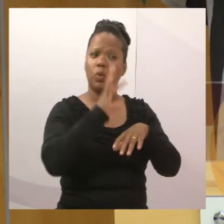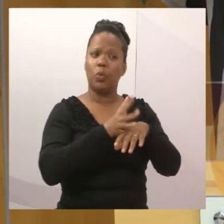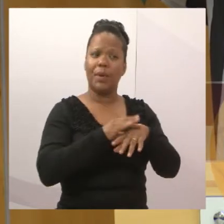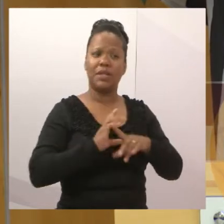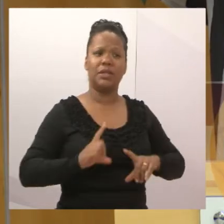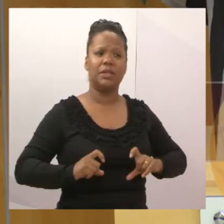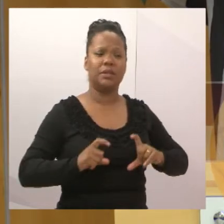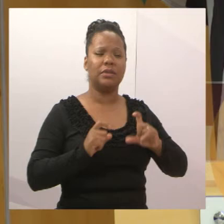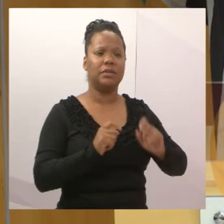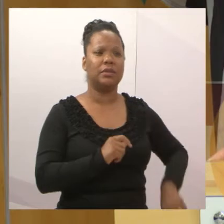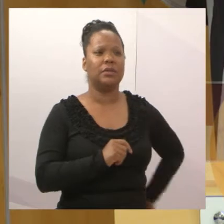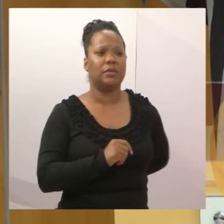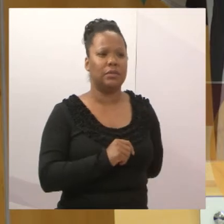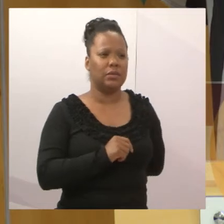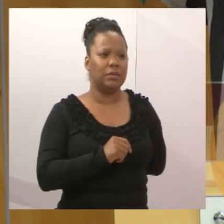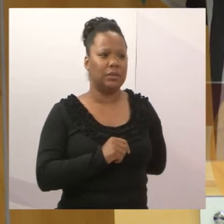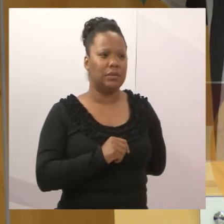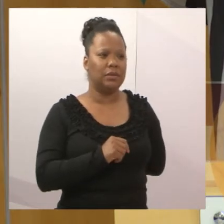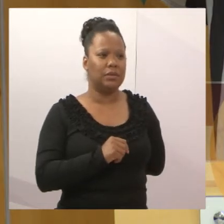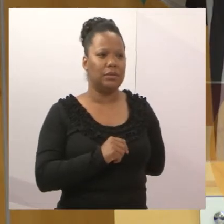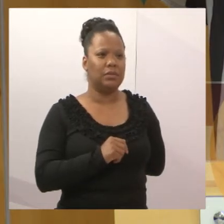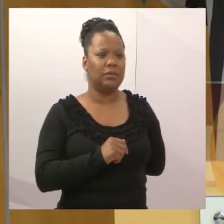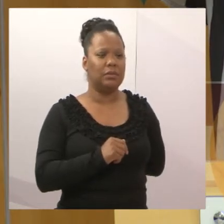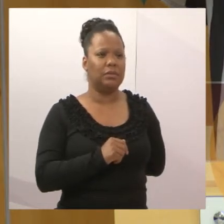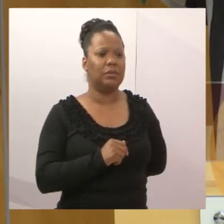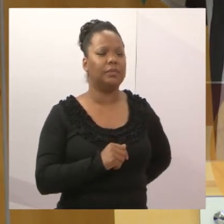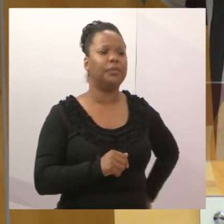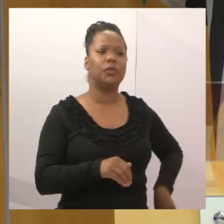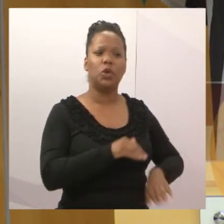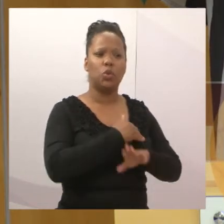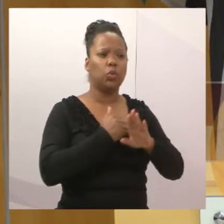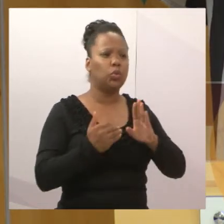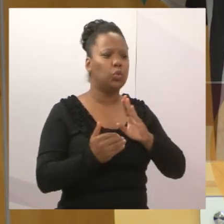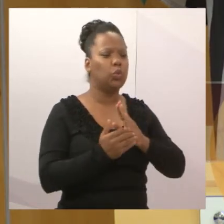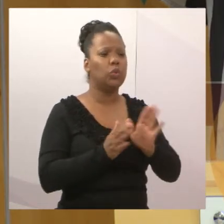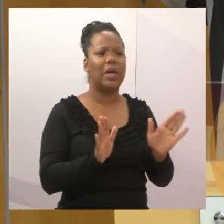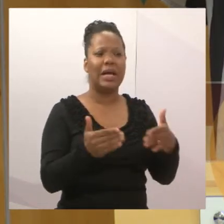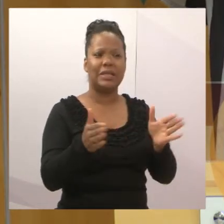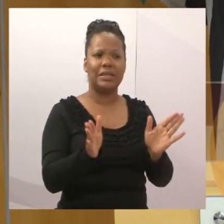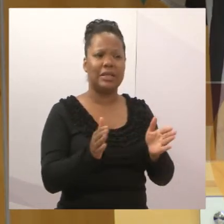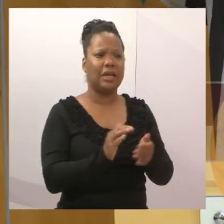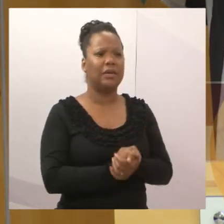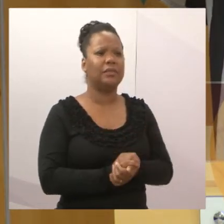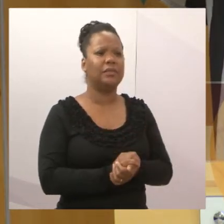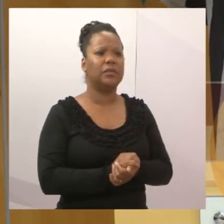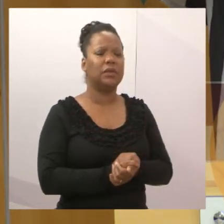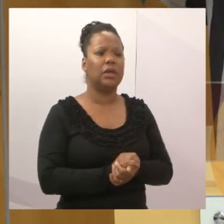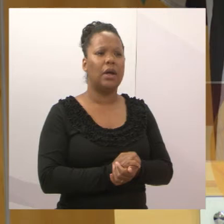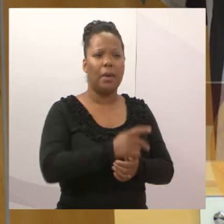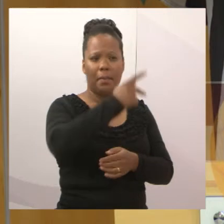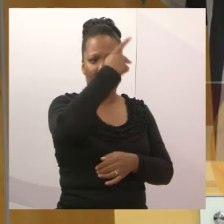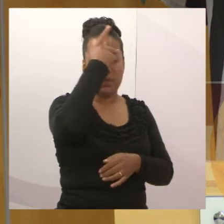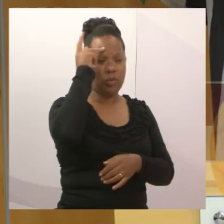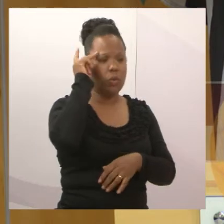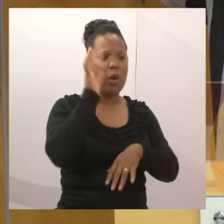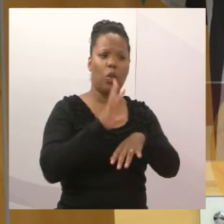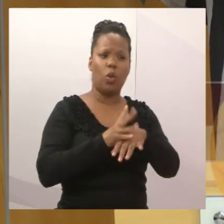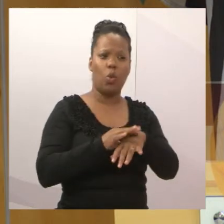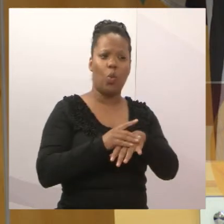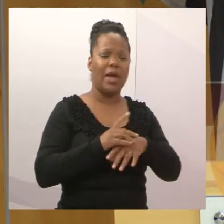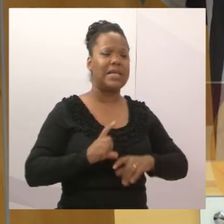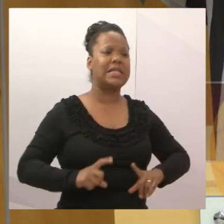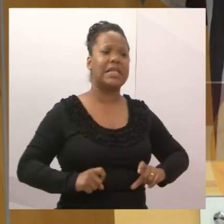Então, eu acho uma grande demanda, acho que em todos os gabinetes aqui, principalmente dos pacientes com tratamento de